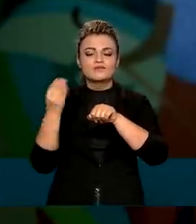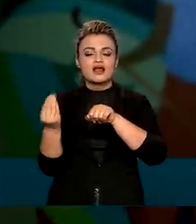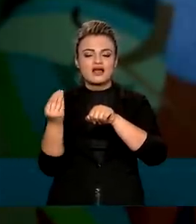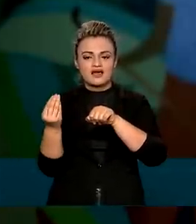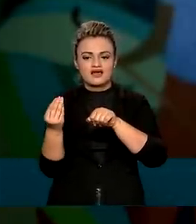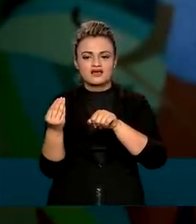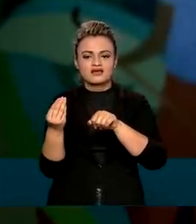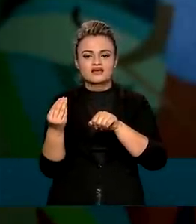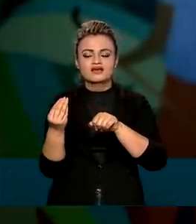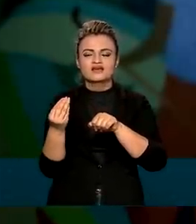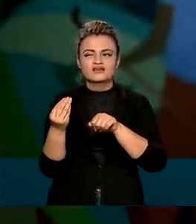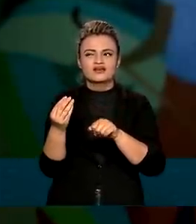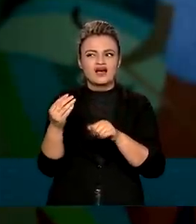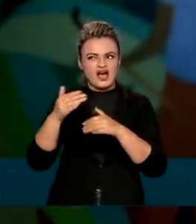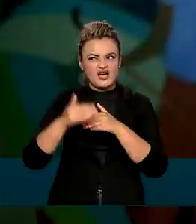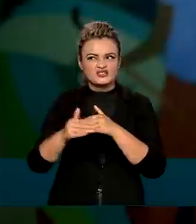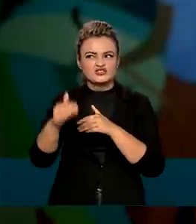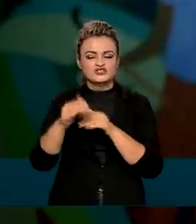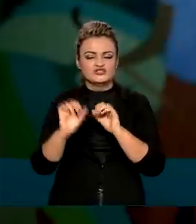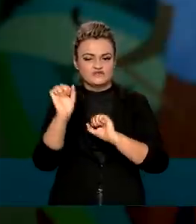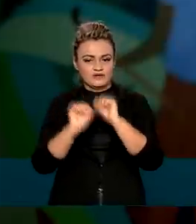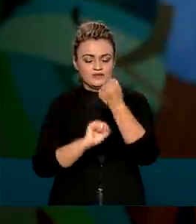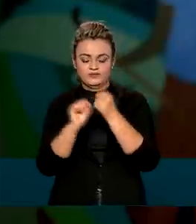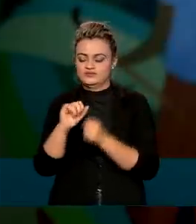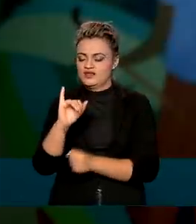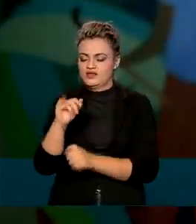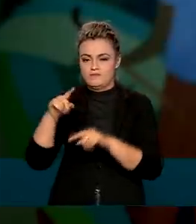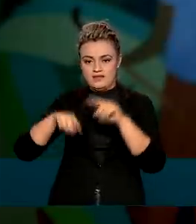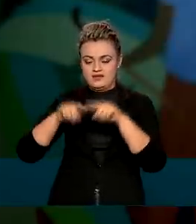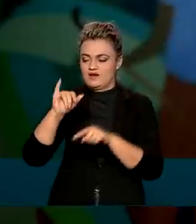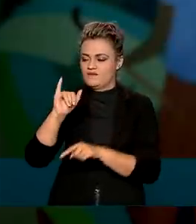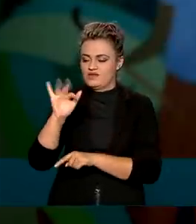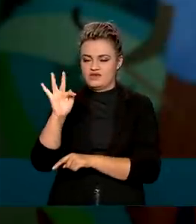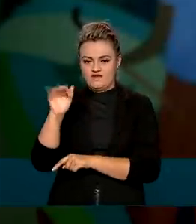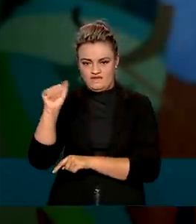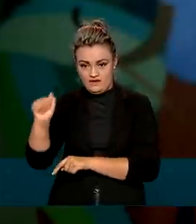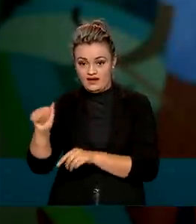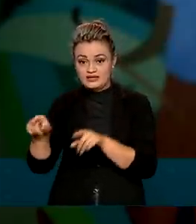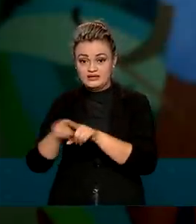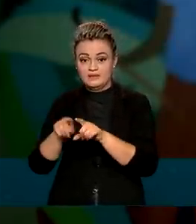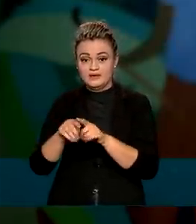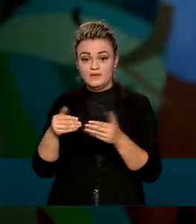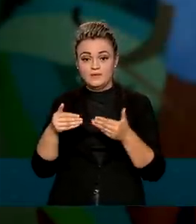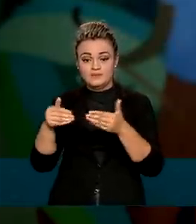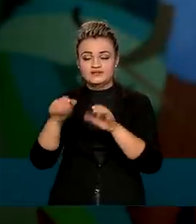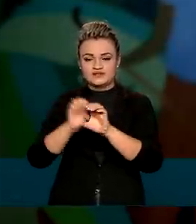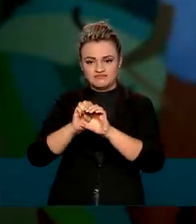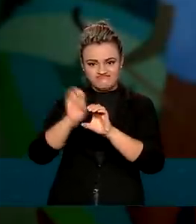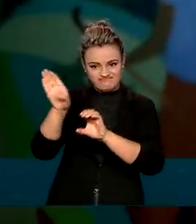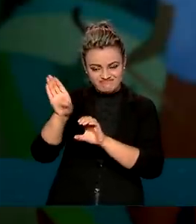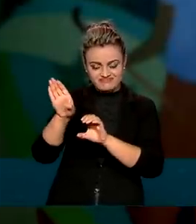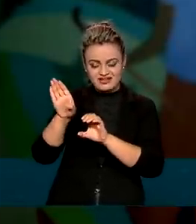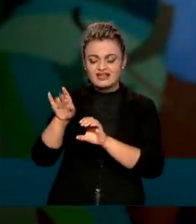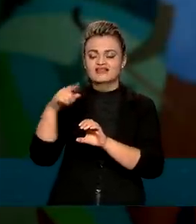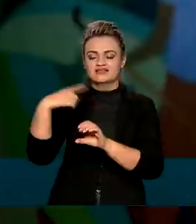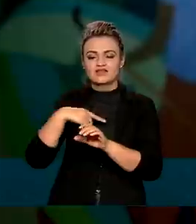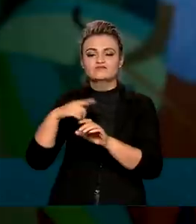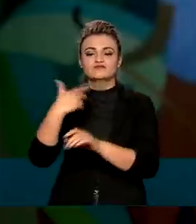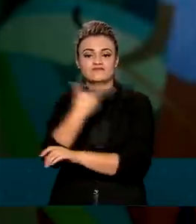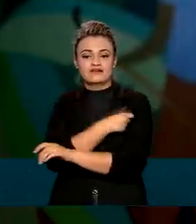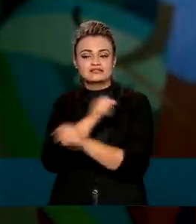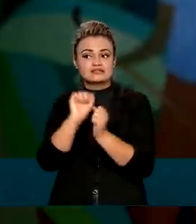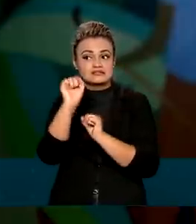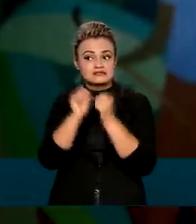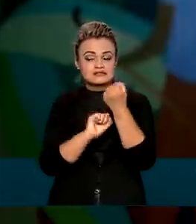modo que nós estamos na iminência começar a produzir o hifa me como temos por parte do Ministério da Ciência e Tecnologia do Marcos Pontes vacina